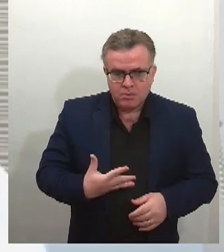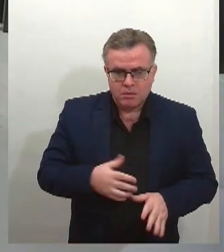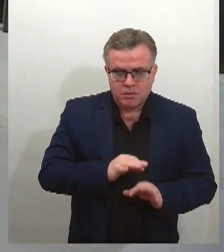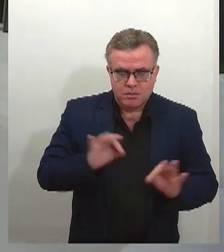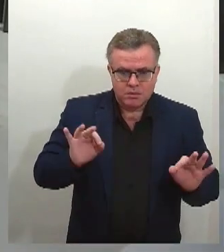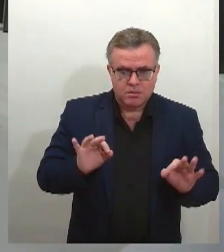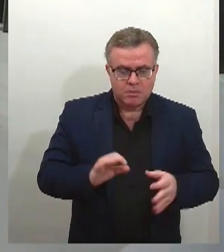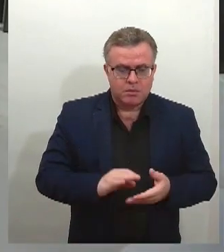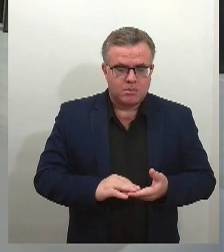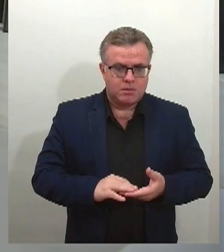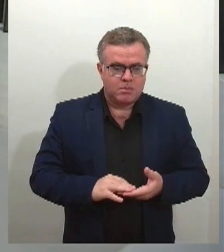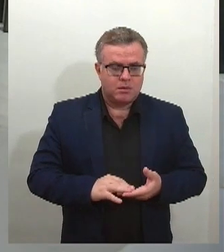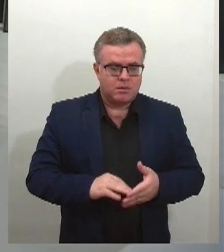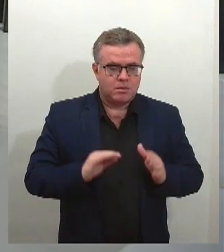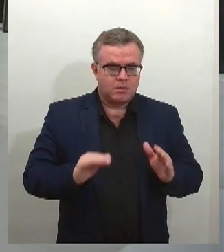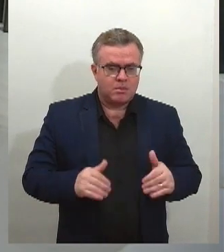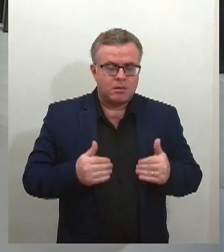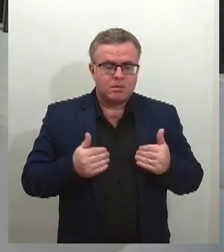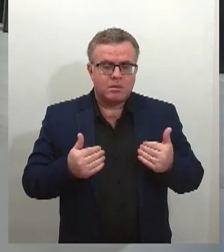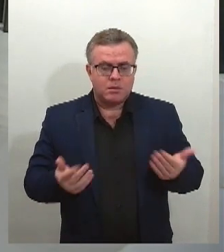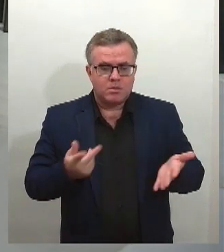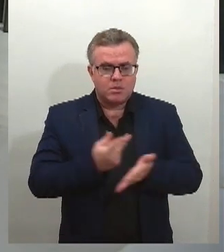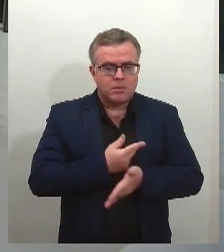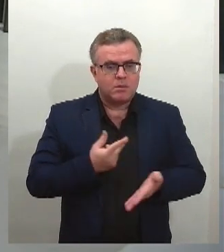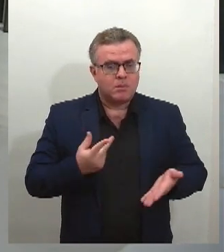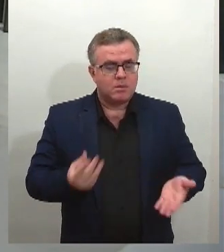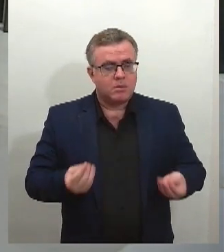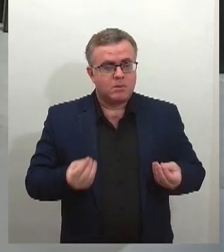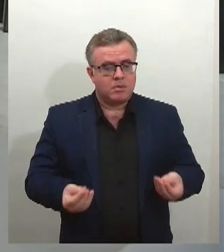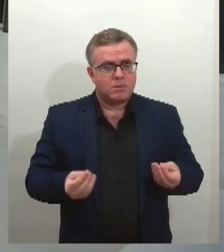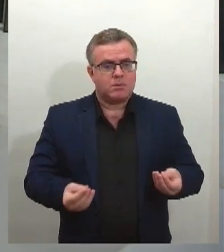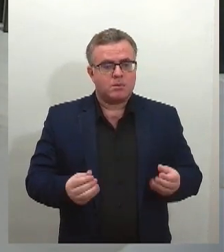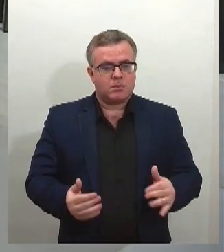Doutor, em relação à faixa etária, há uma